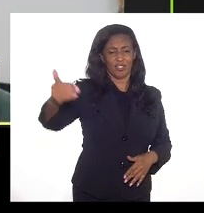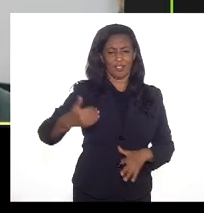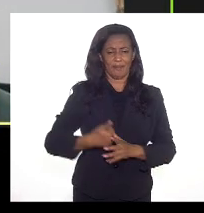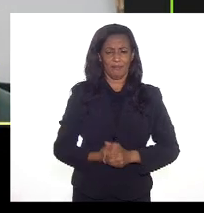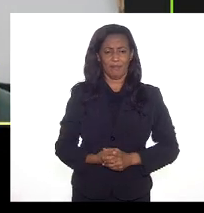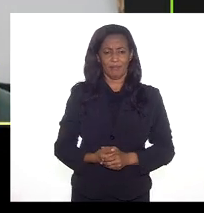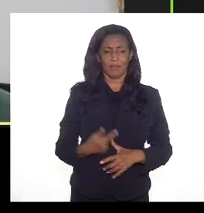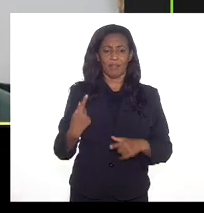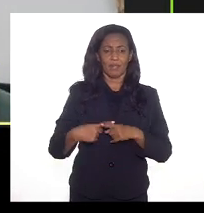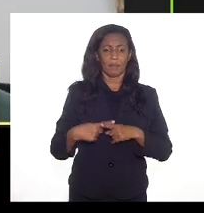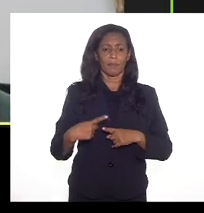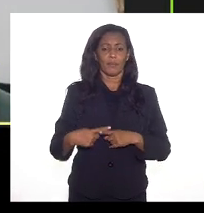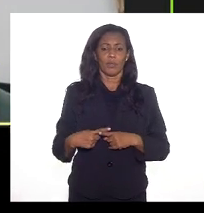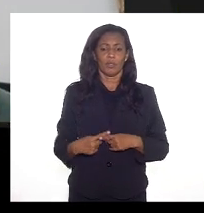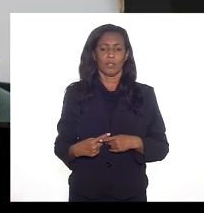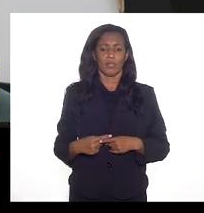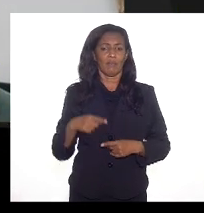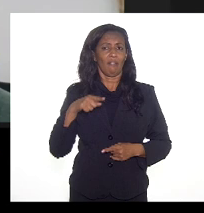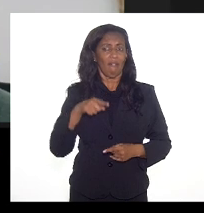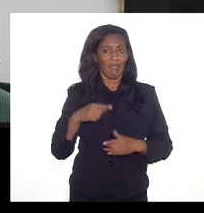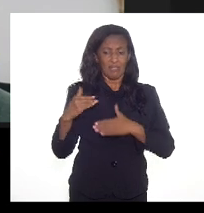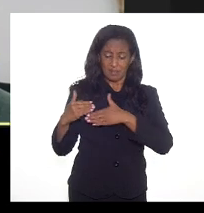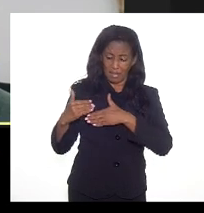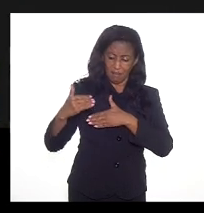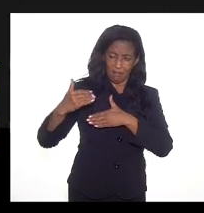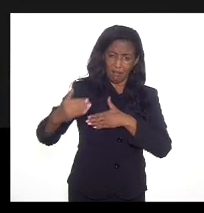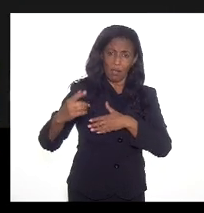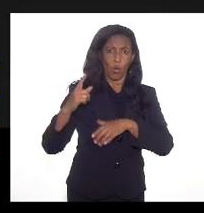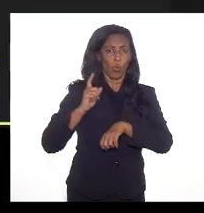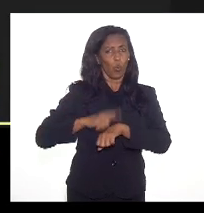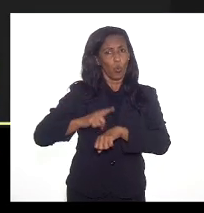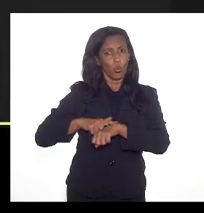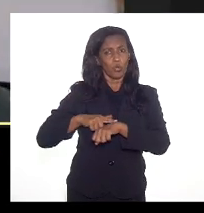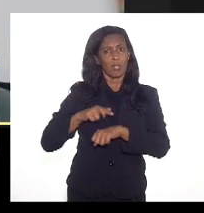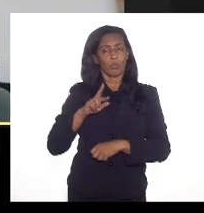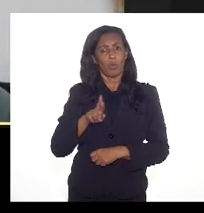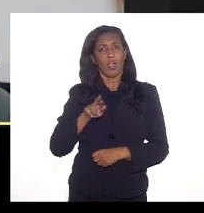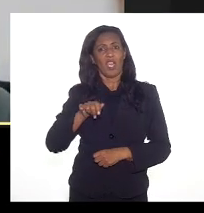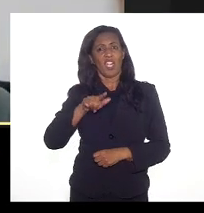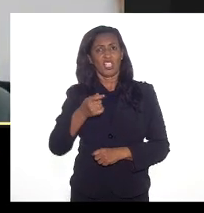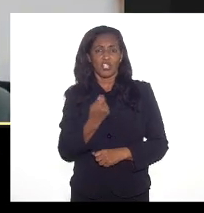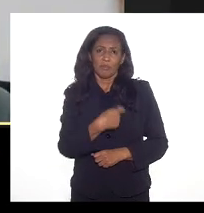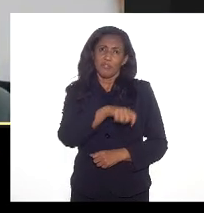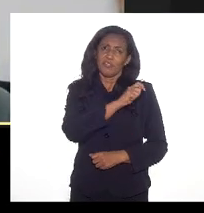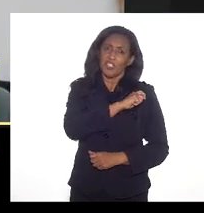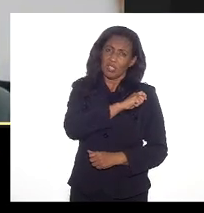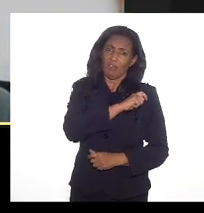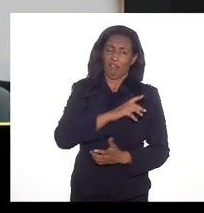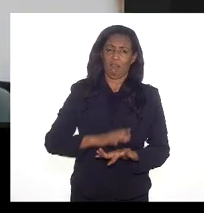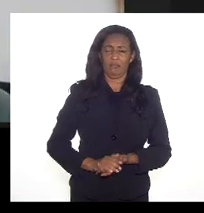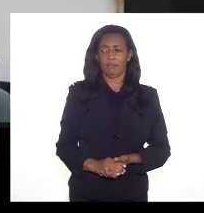Até porque esse é o prazo do novo regime de recuperação fiscal.